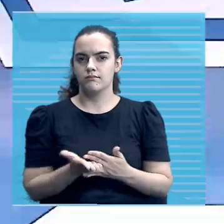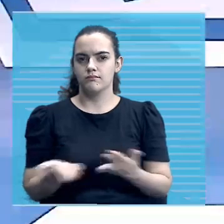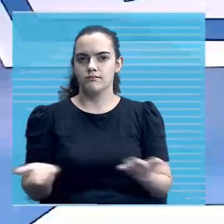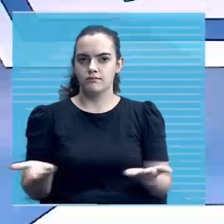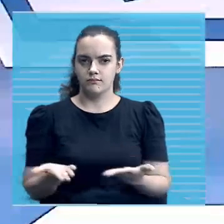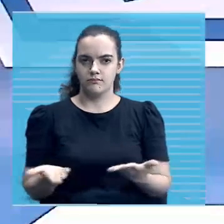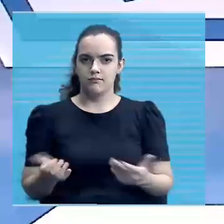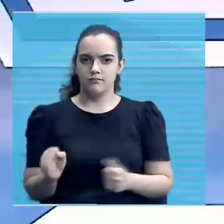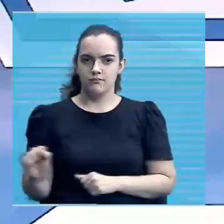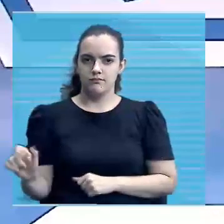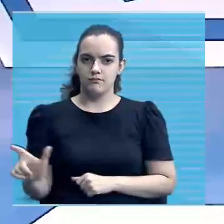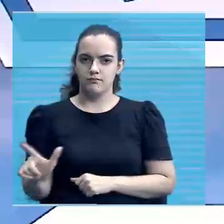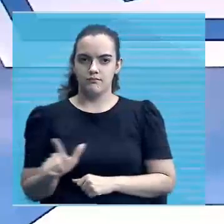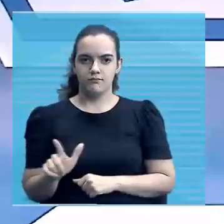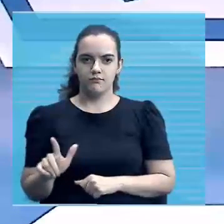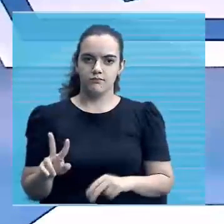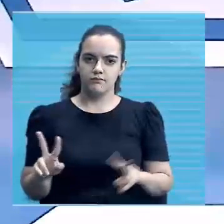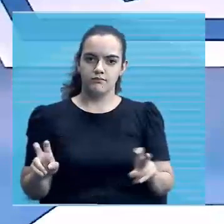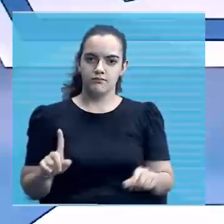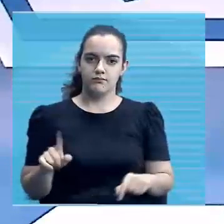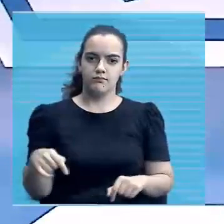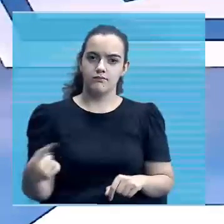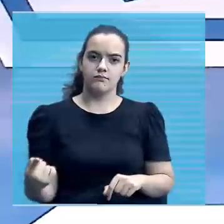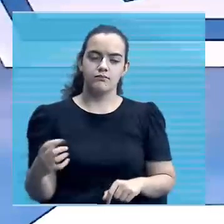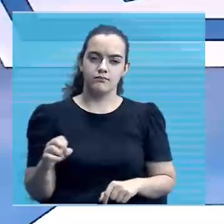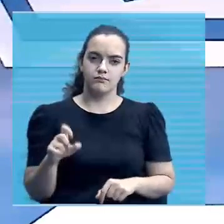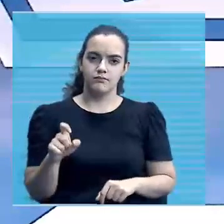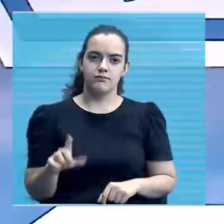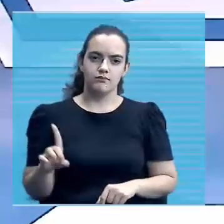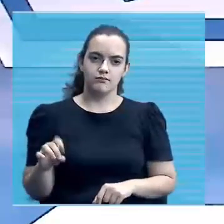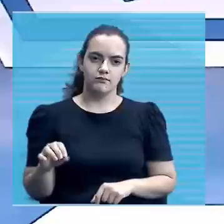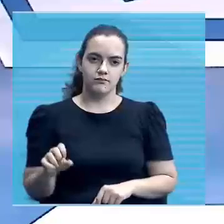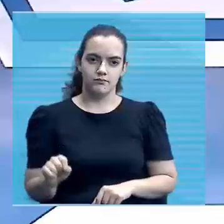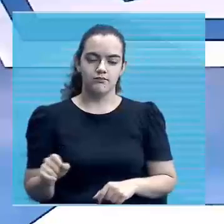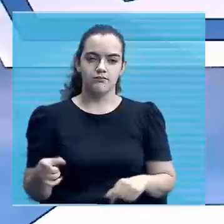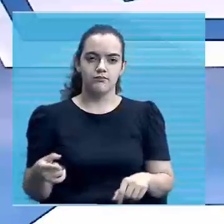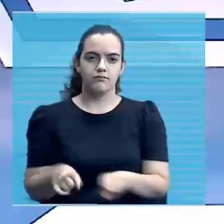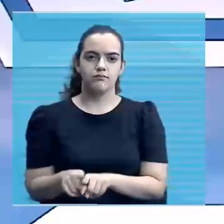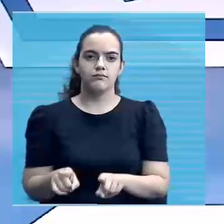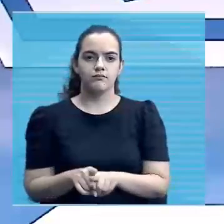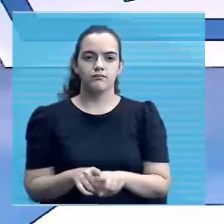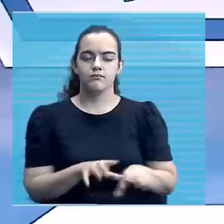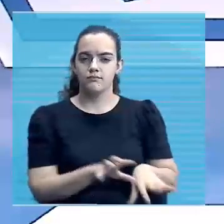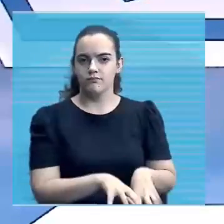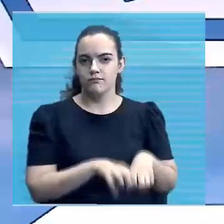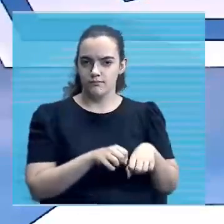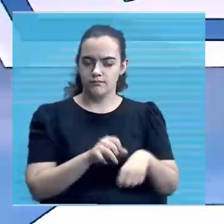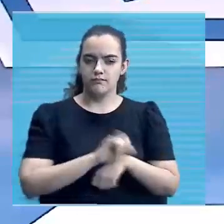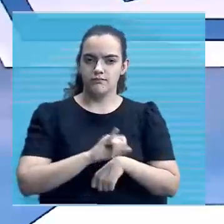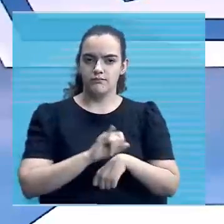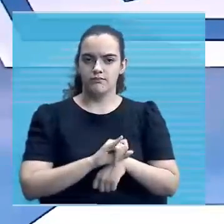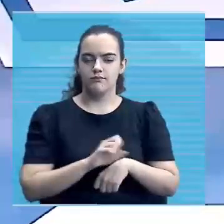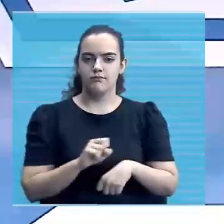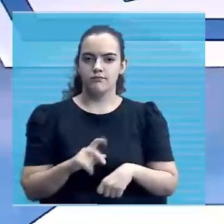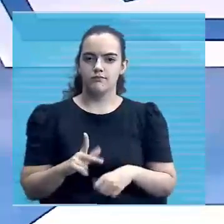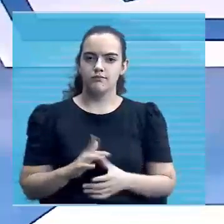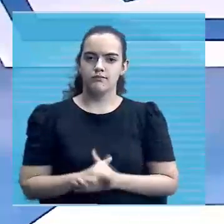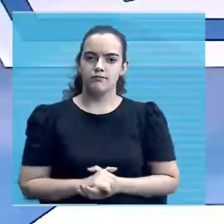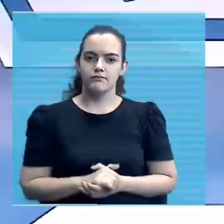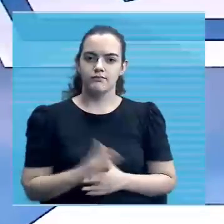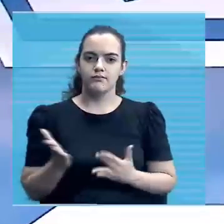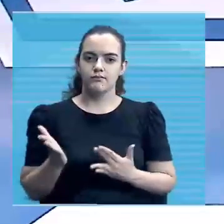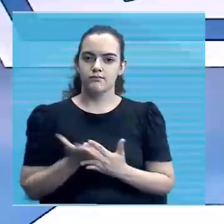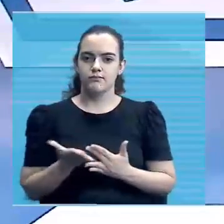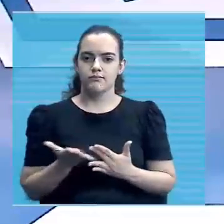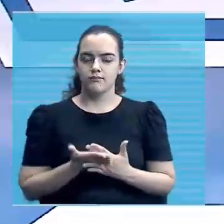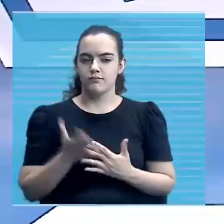dos sais. Na segunda parte, nós vamos falar dos óxidos da mineração e fazer mais questões, ok? Vamos fazer uma transição bem